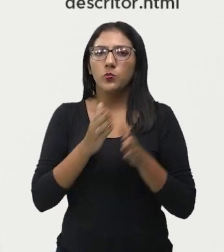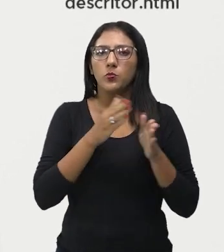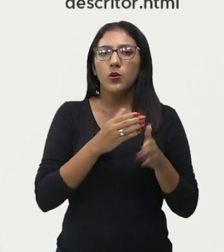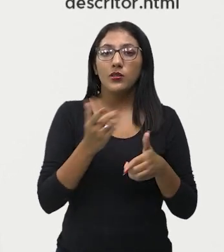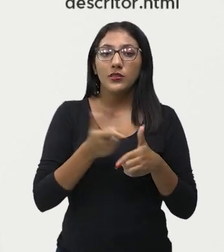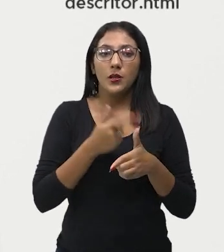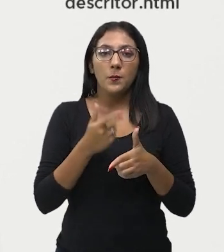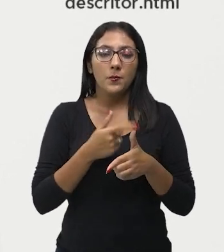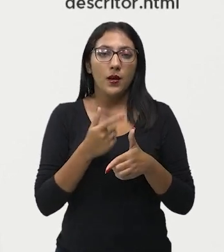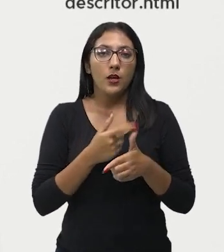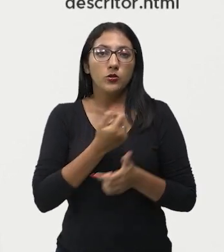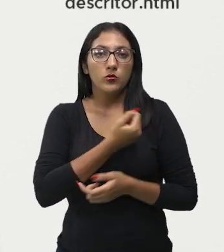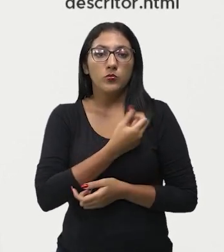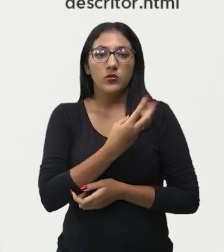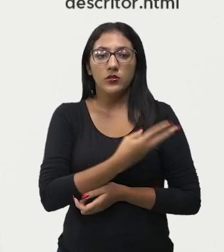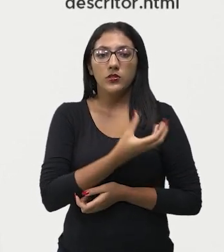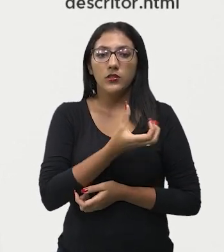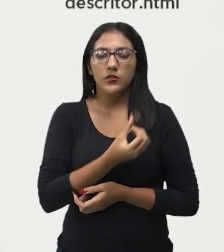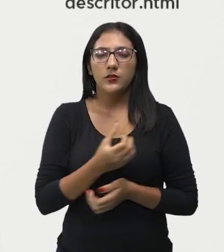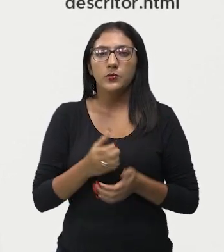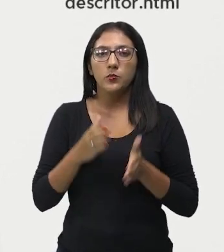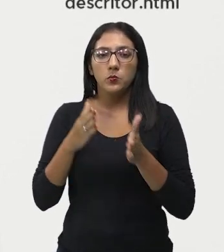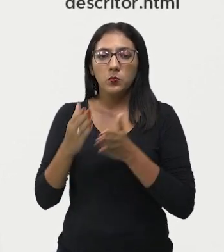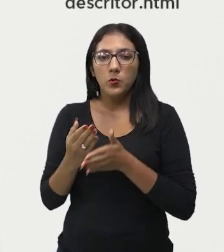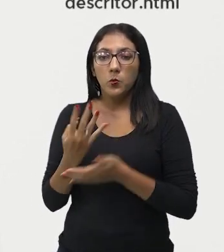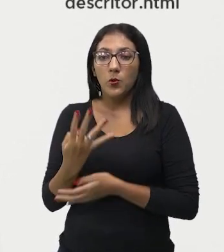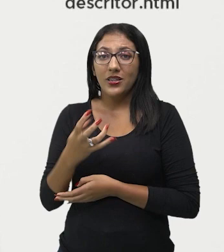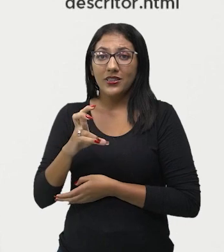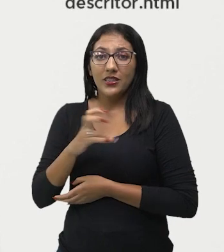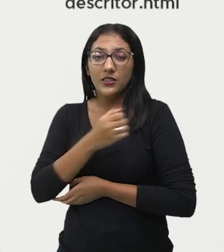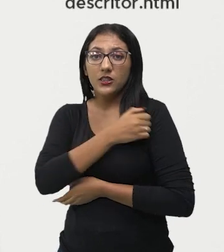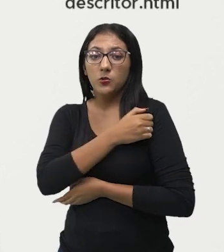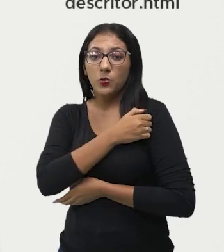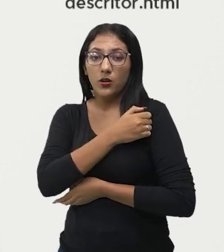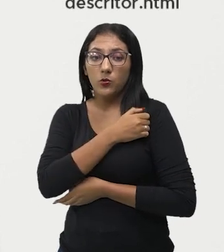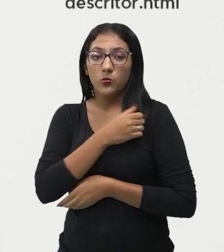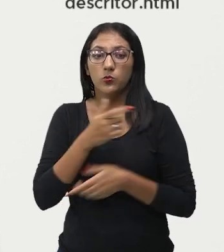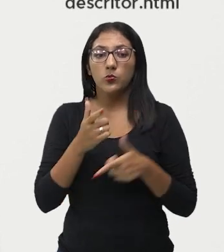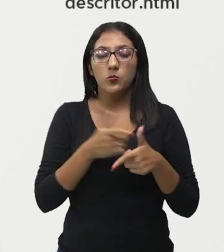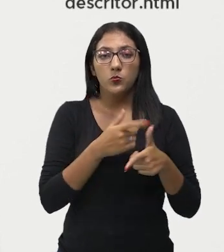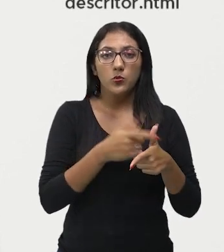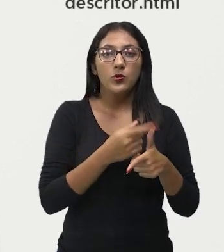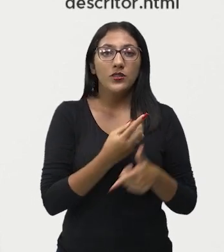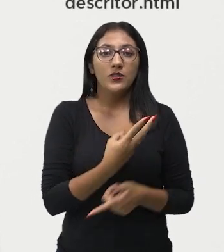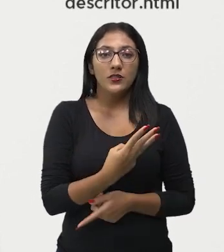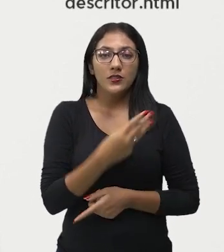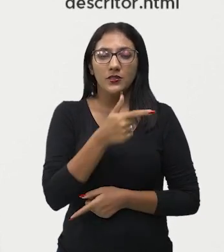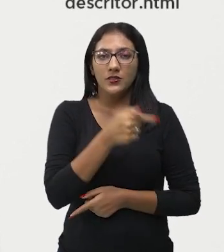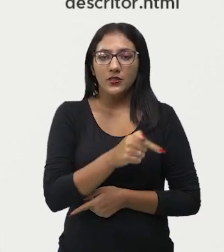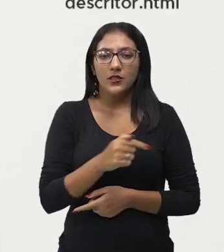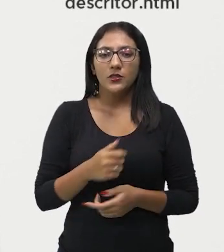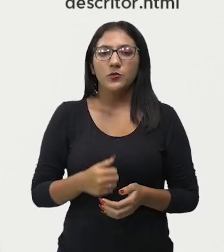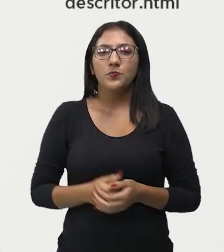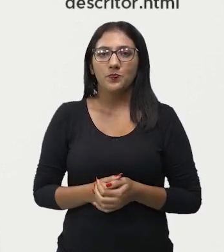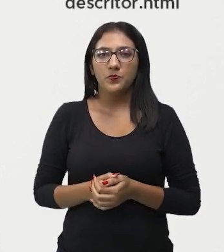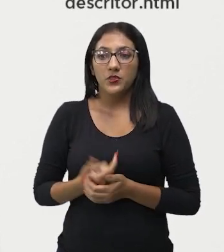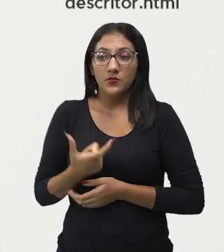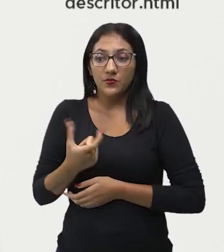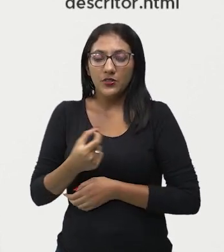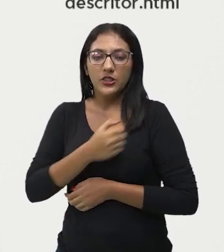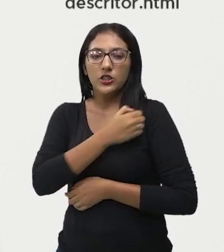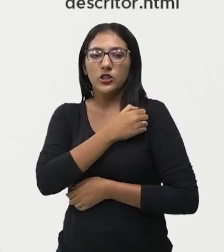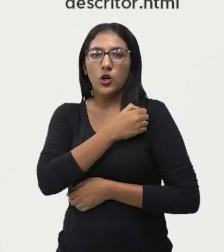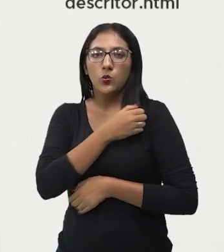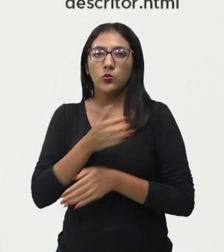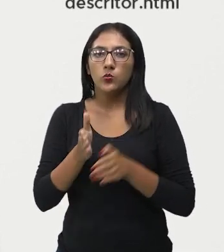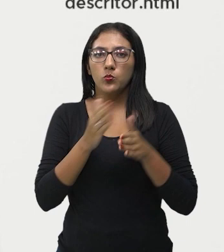de número 36, 45 alunos calçam sapato de número 37, 20 alunos